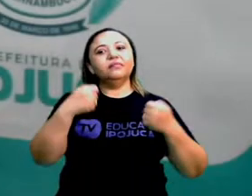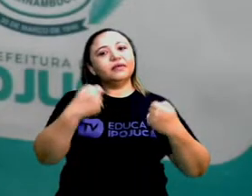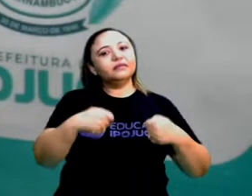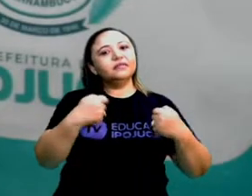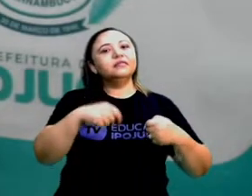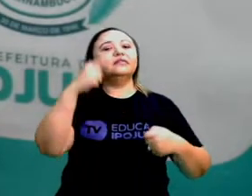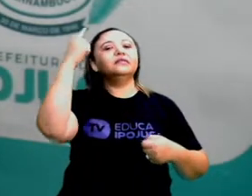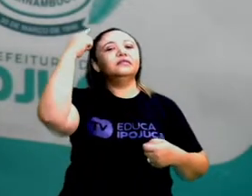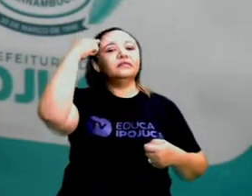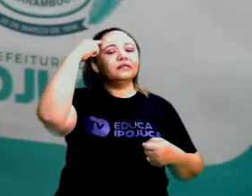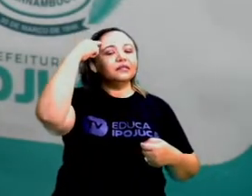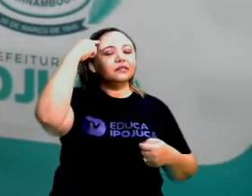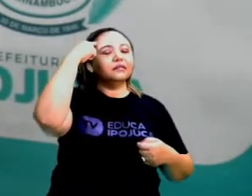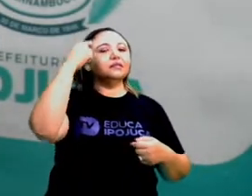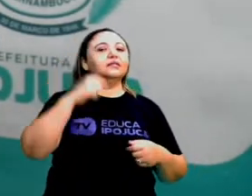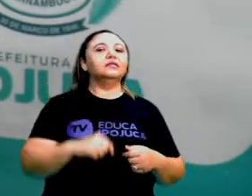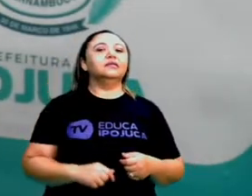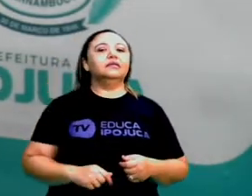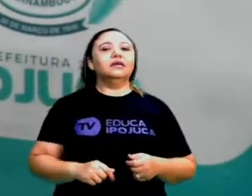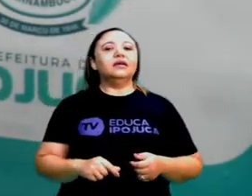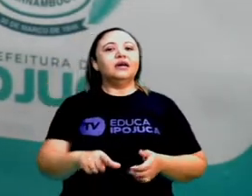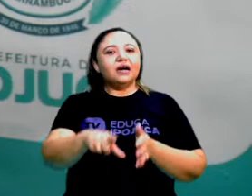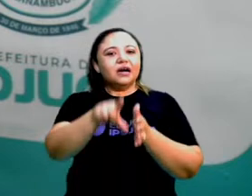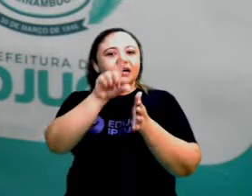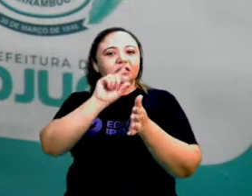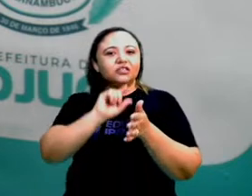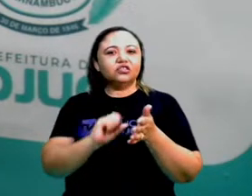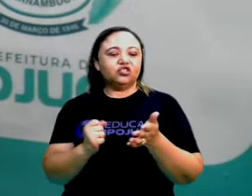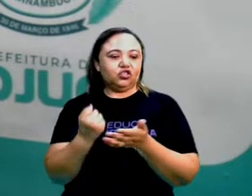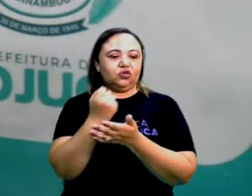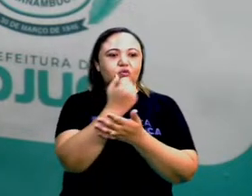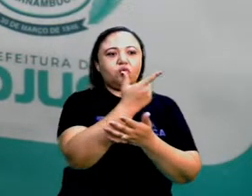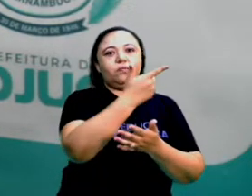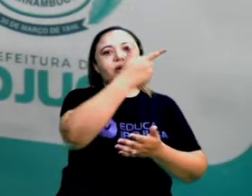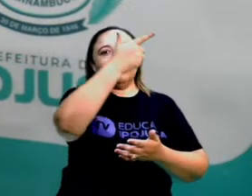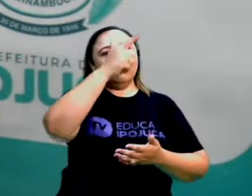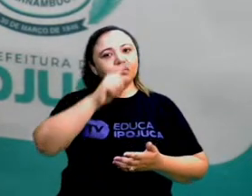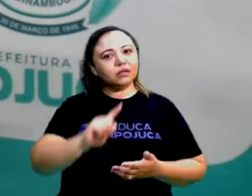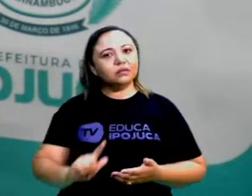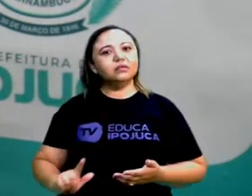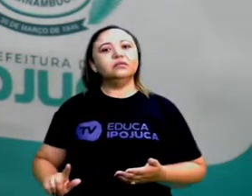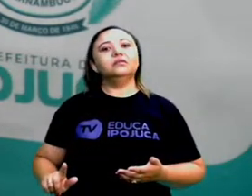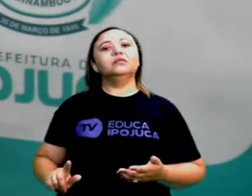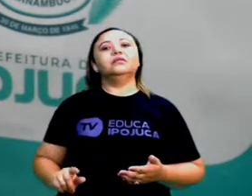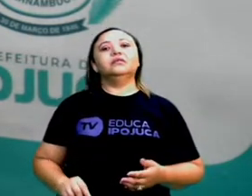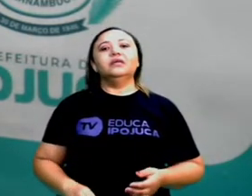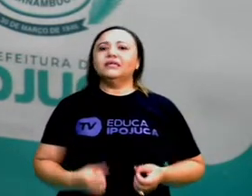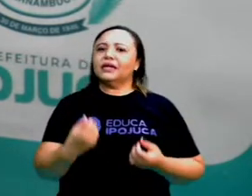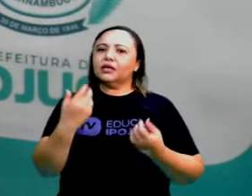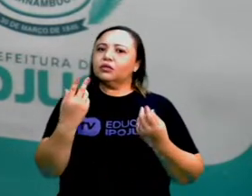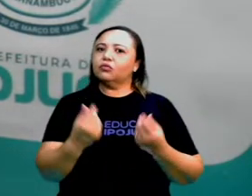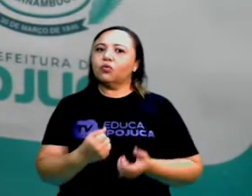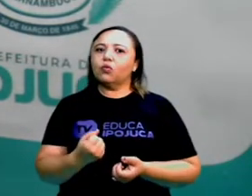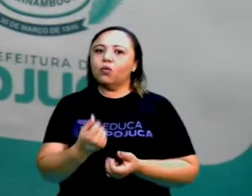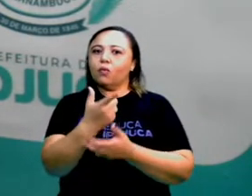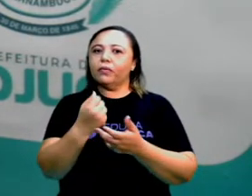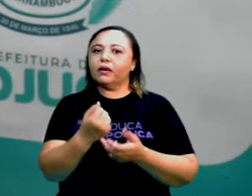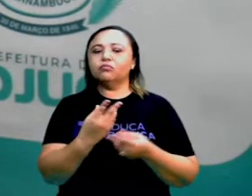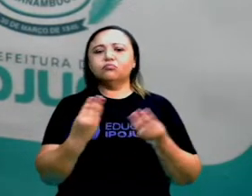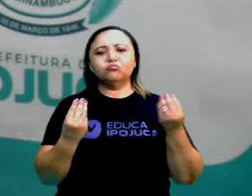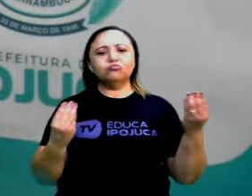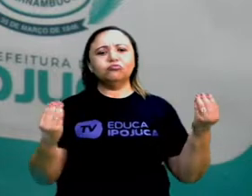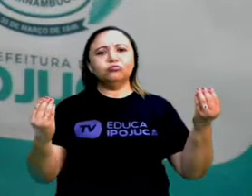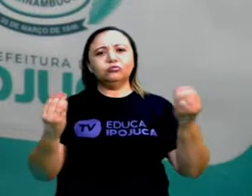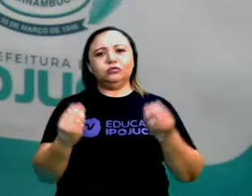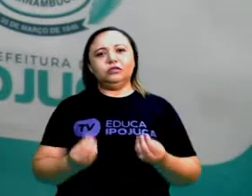consciência na hora da gente fazer uma nova compra. Será que a gente está sabendo comprar? Será que a gente está comprando em excesso? Ou a gente está